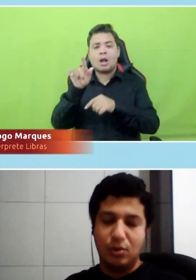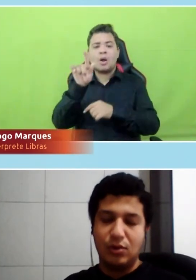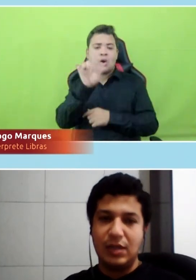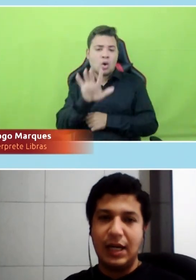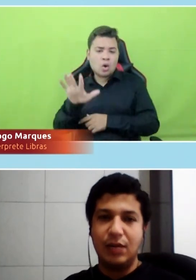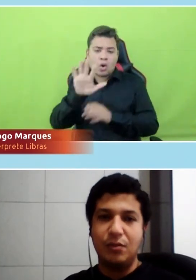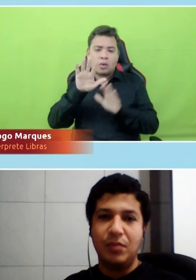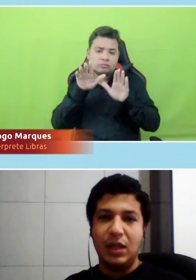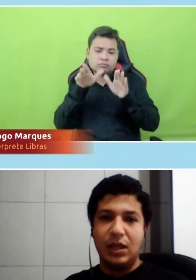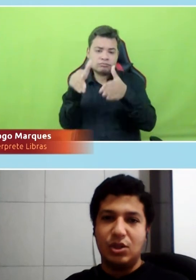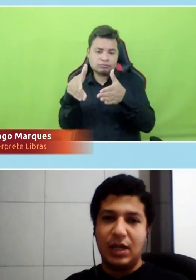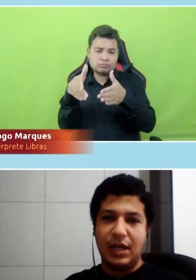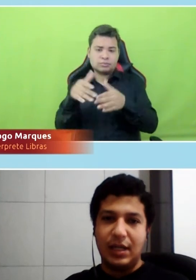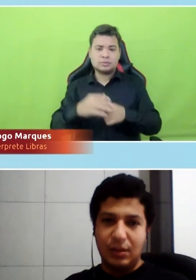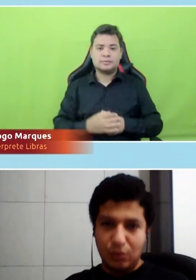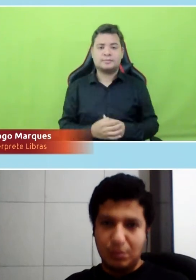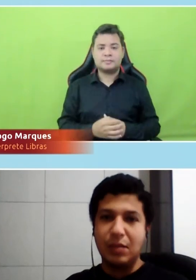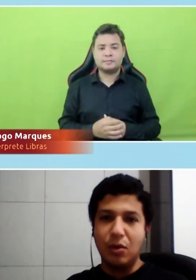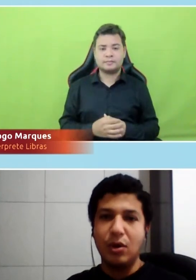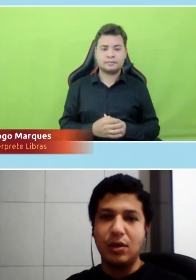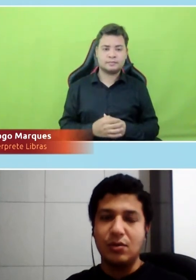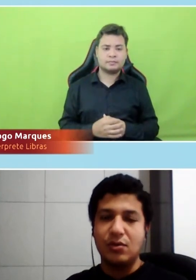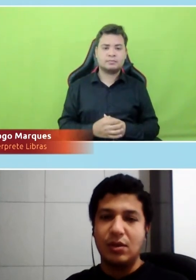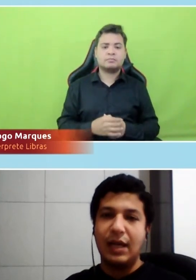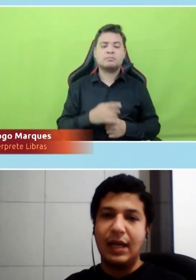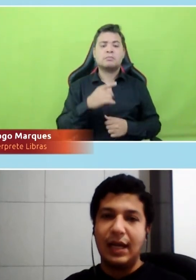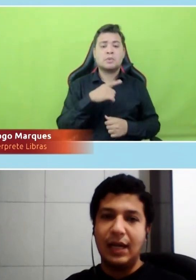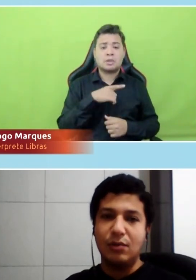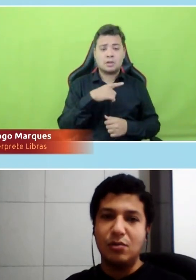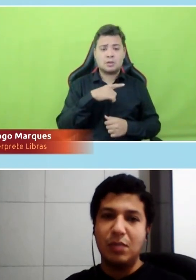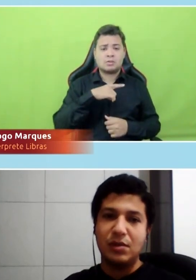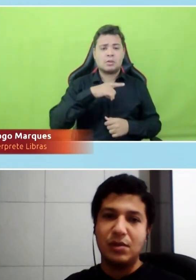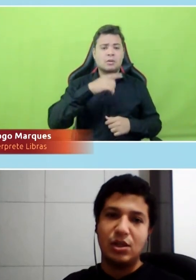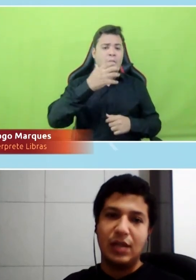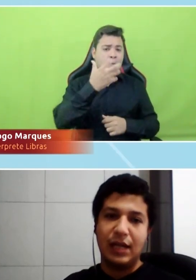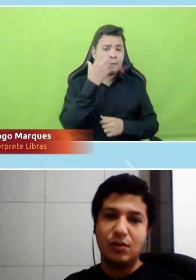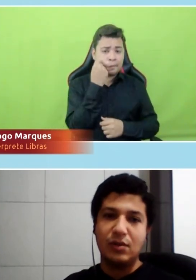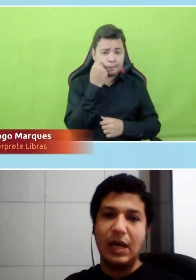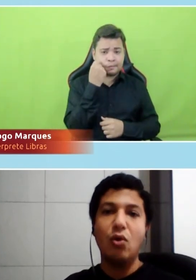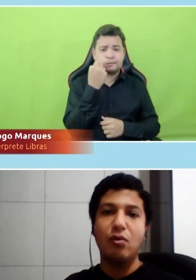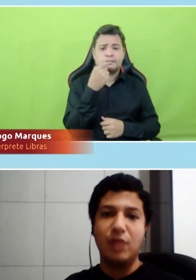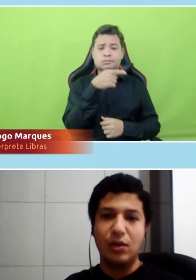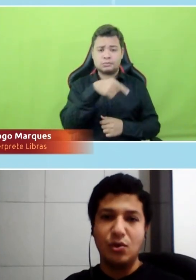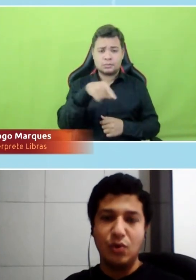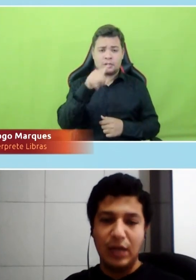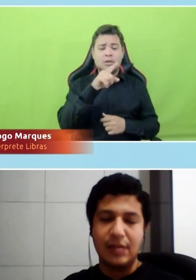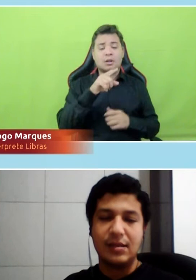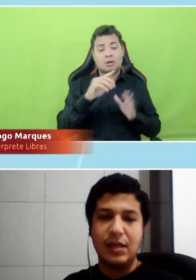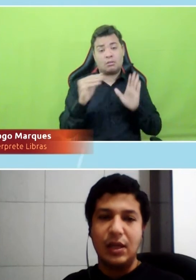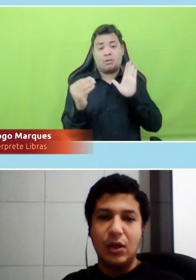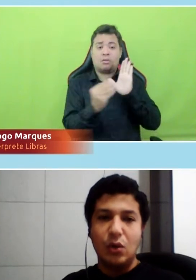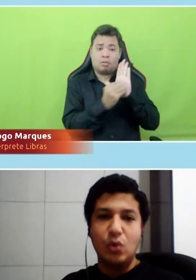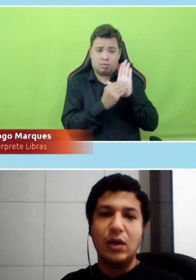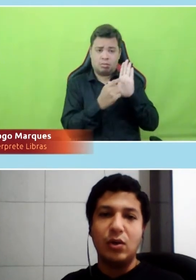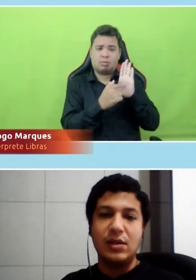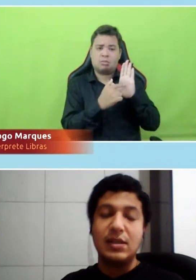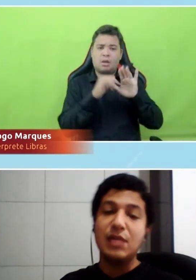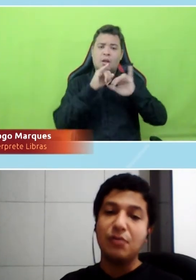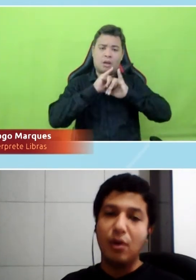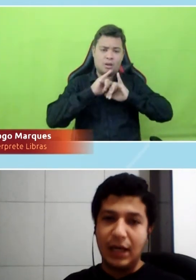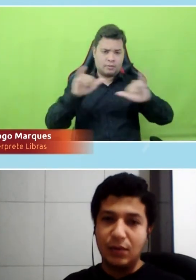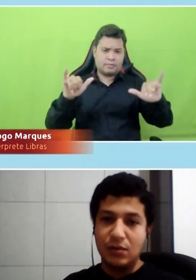nosso estado, já entre os patrimônios declarados pelos candidatos ao governo de Goiás, os